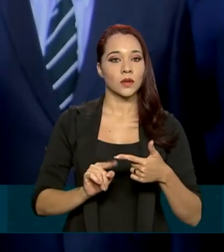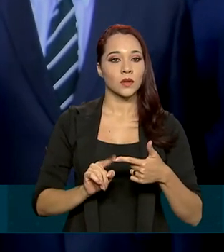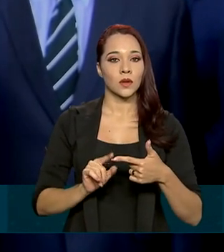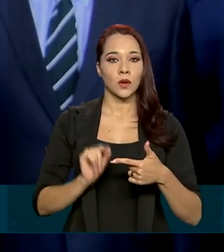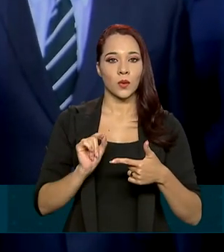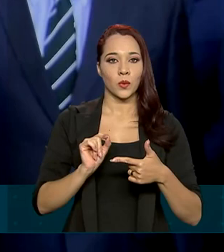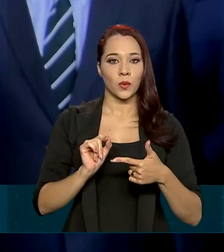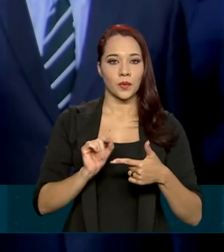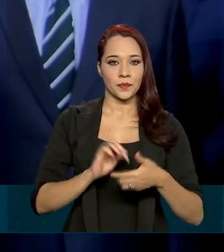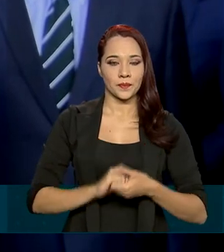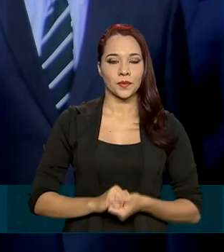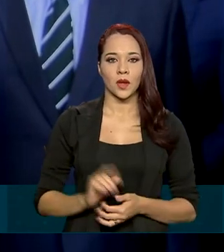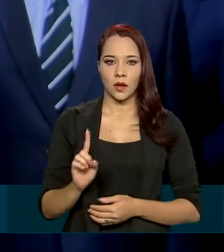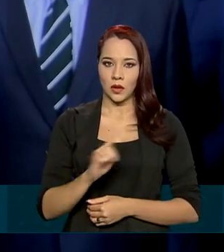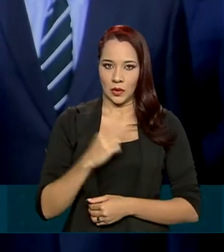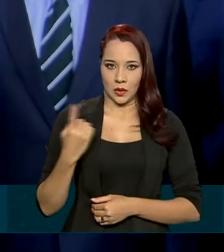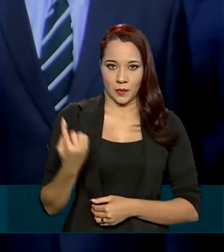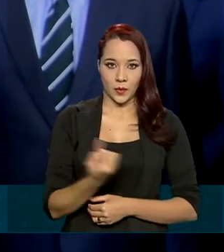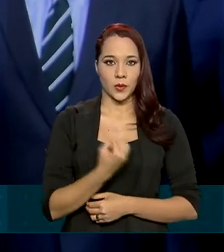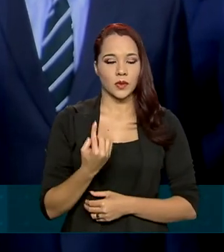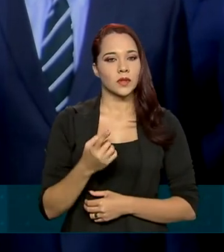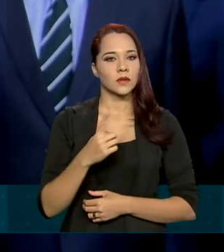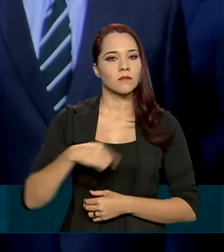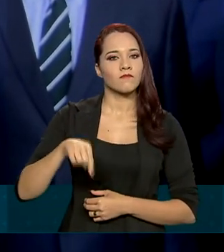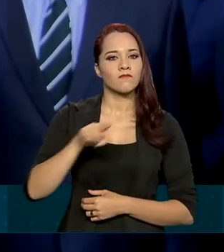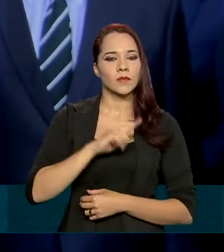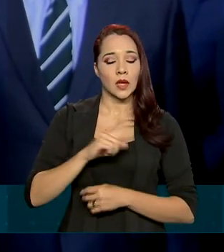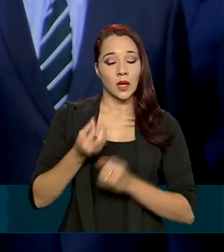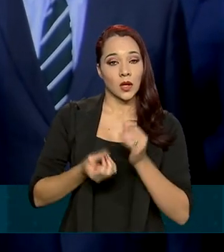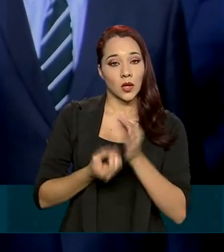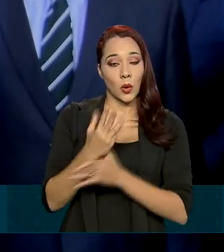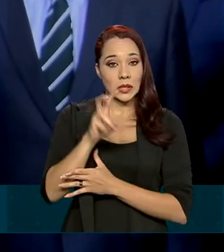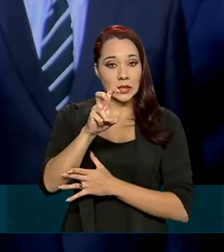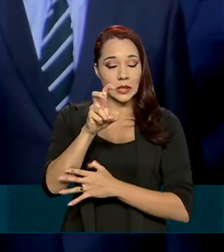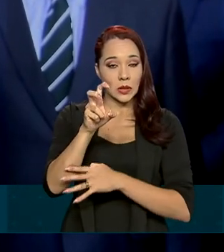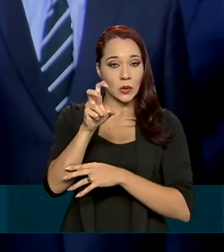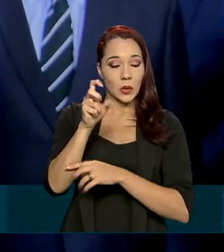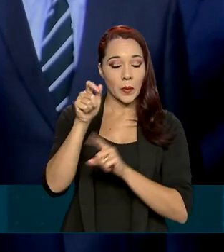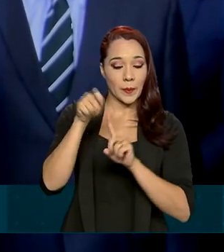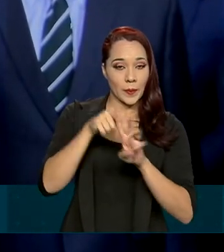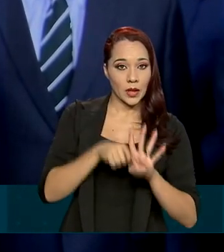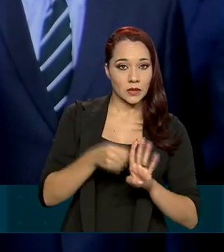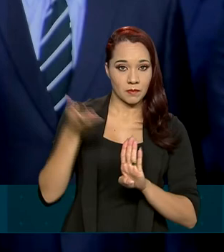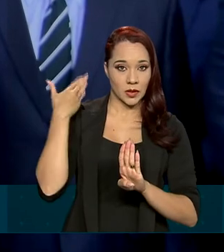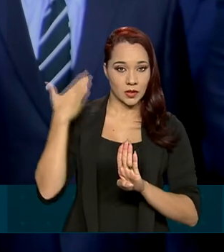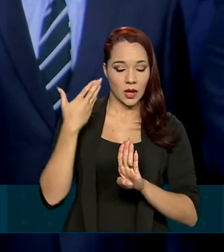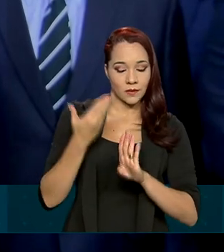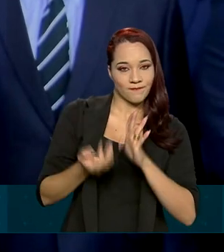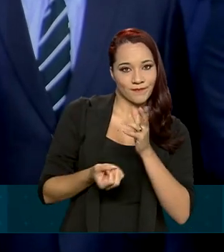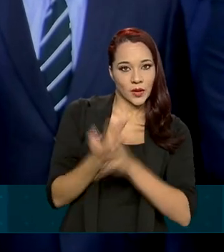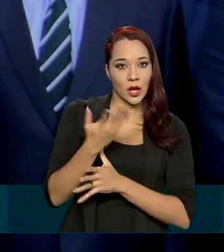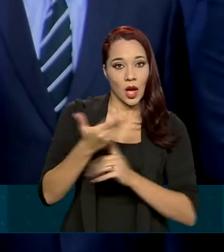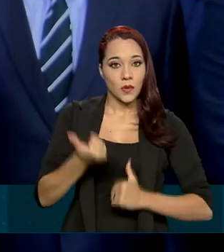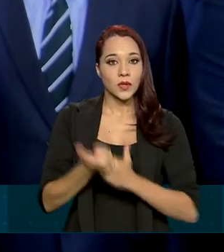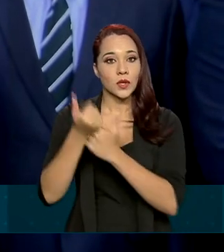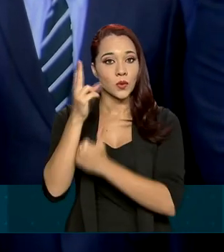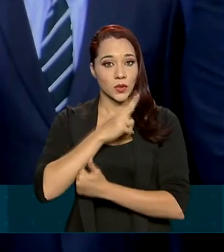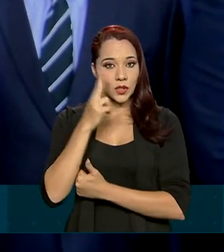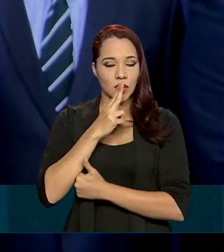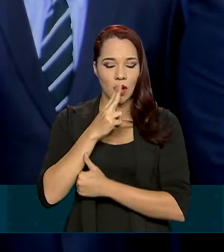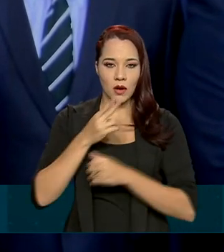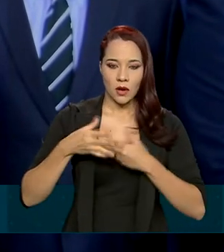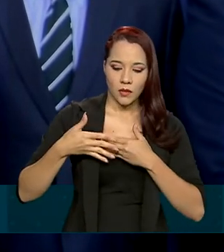depois que nós criamos há praticamente 5 meses o auxílio emergencial de R$ 600, ele validou-se